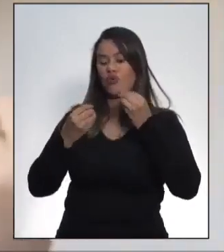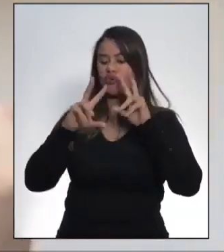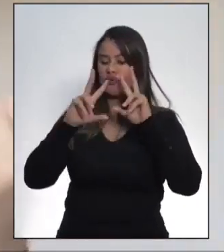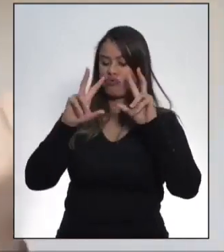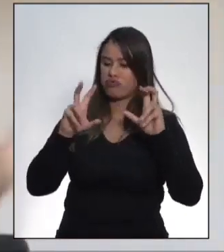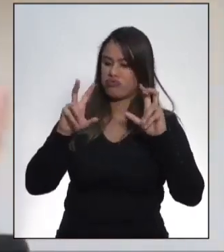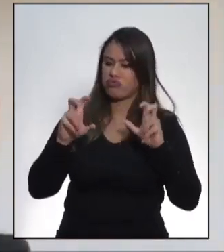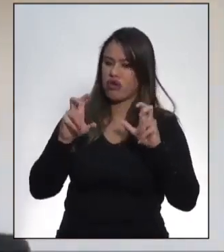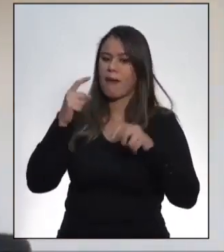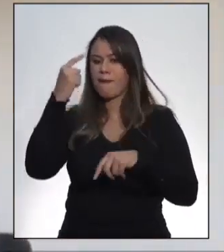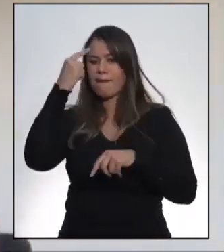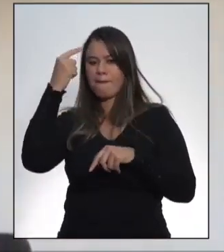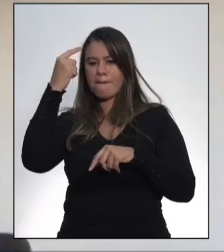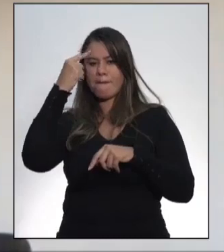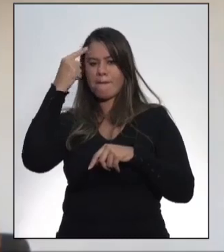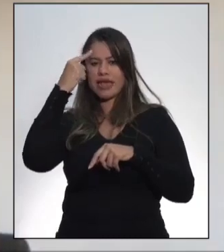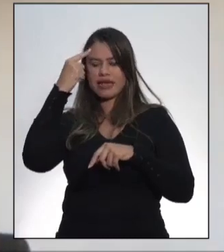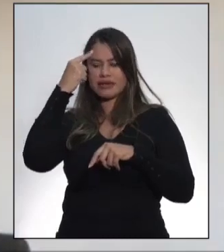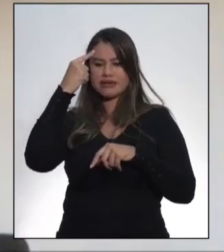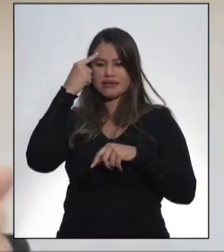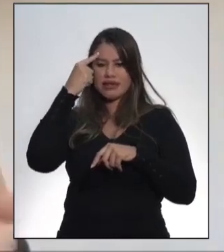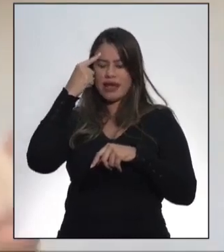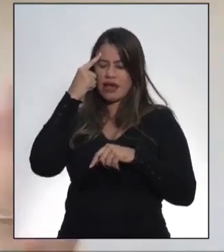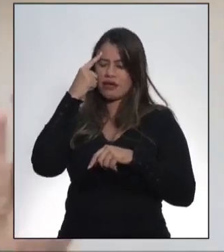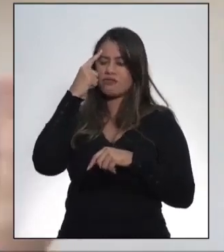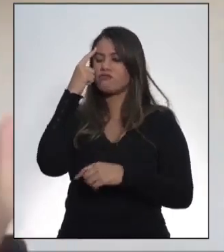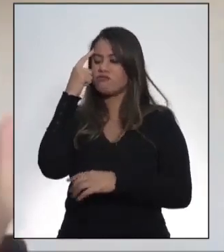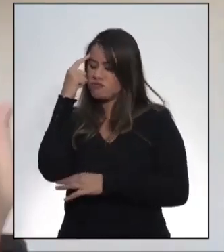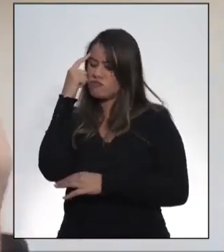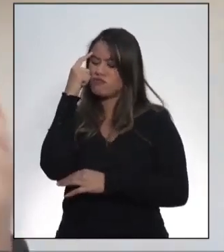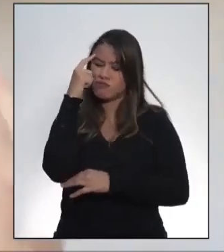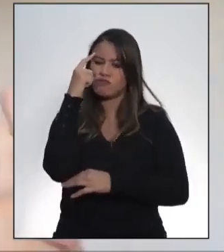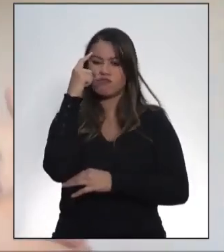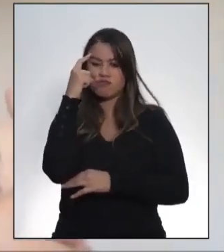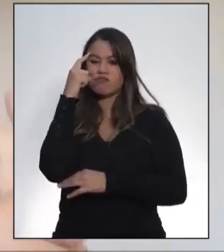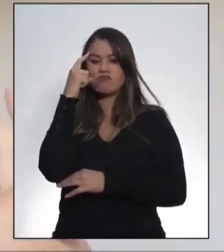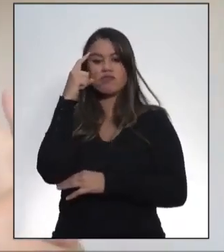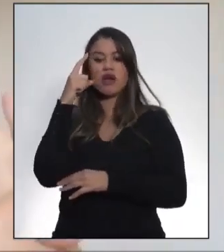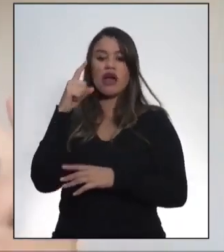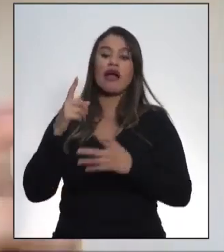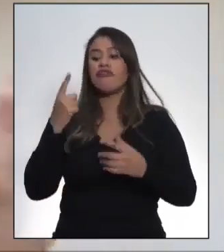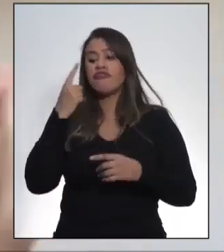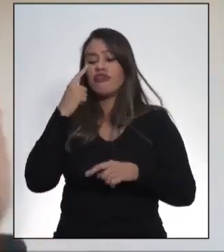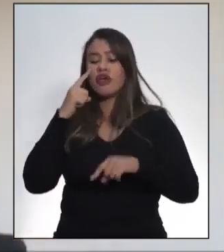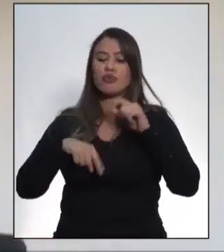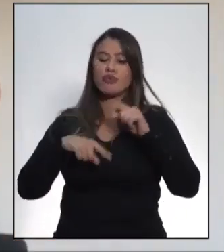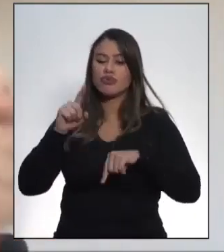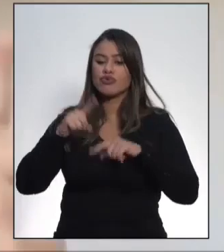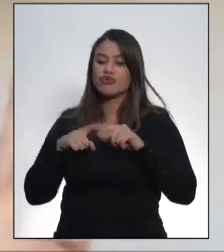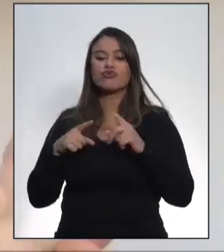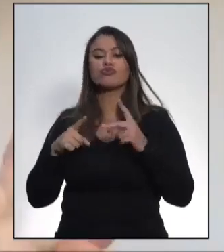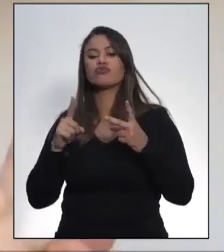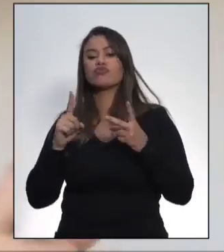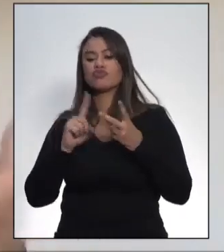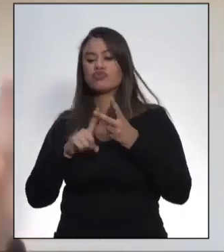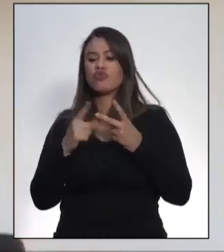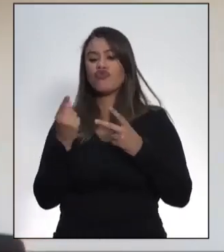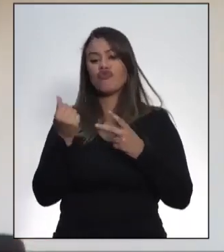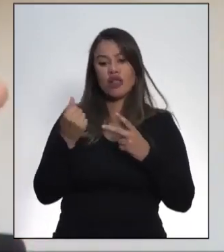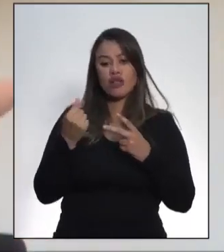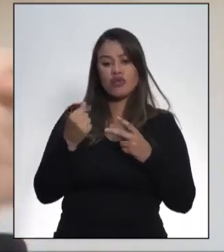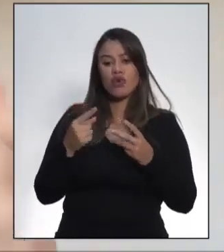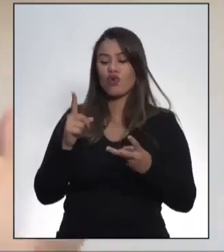que vão estar ao teu redor e a tua capacidade de liderá-las e inspirá-las. O produto ou serviço que você quer levar para o mercado, o preço que ele vai